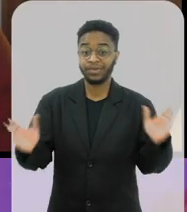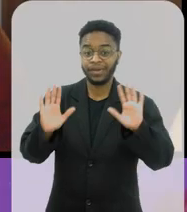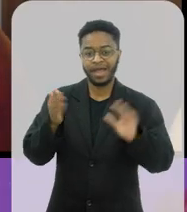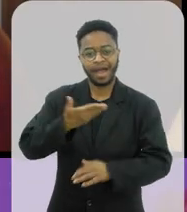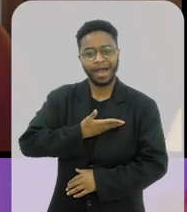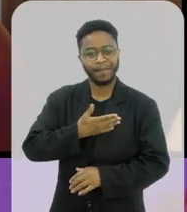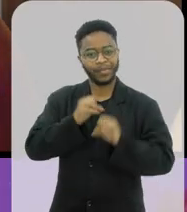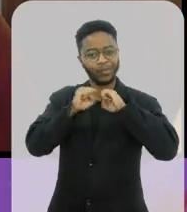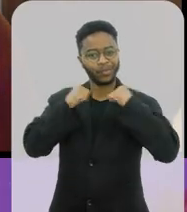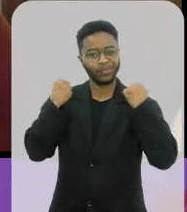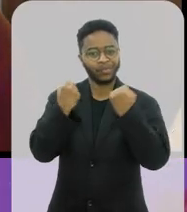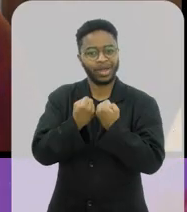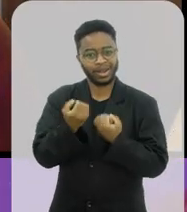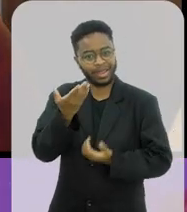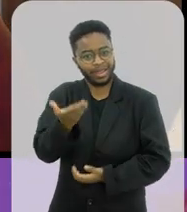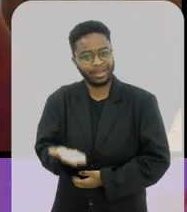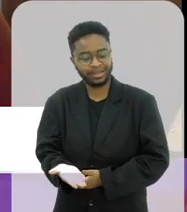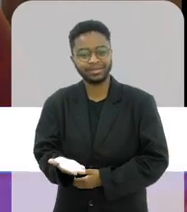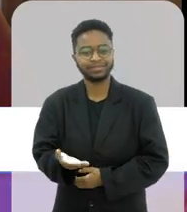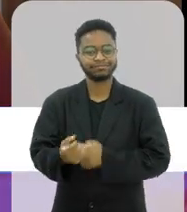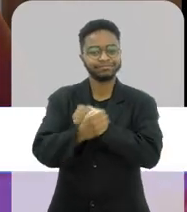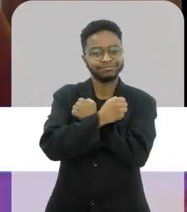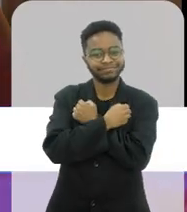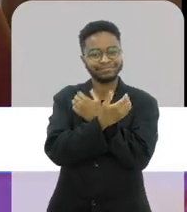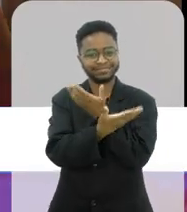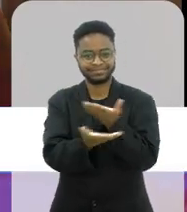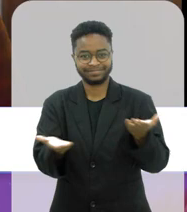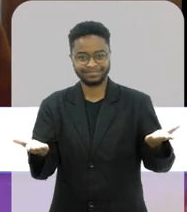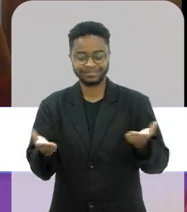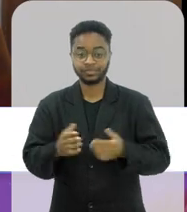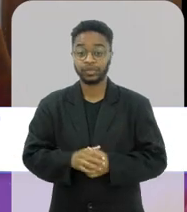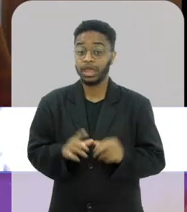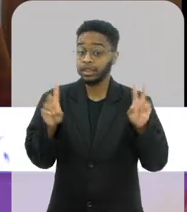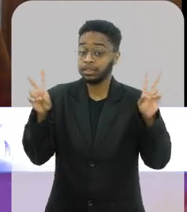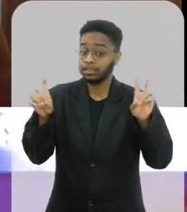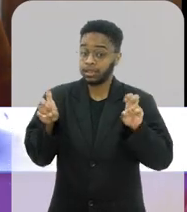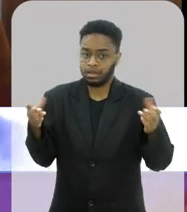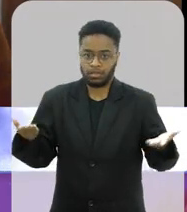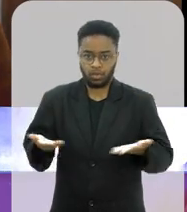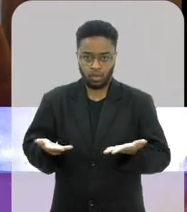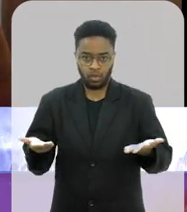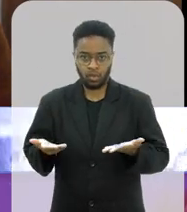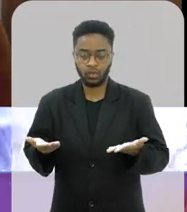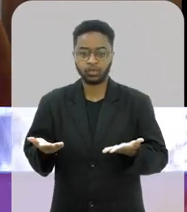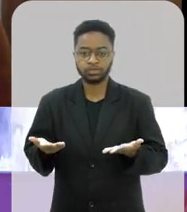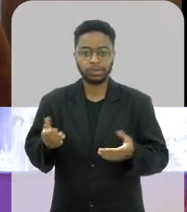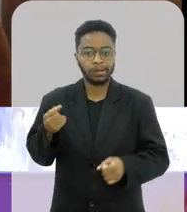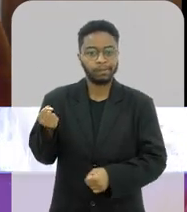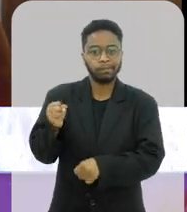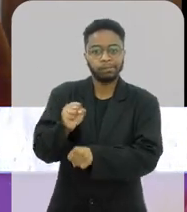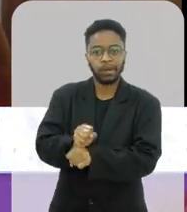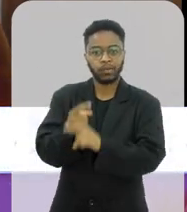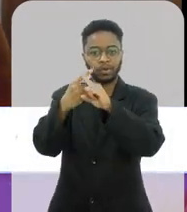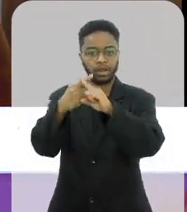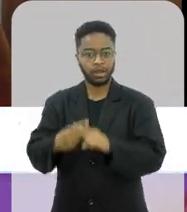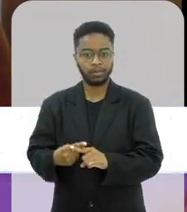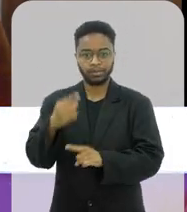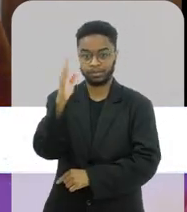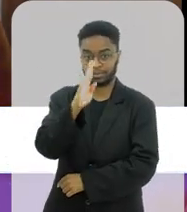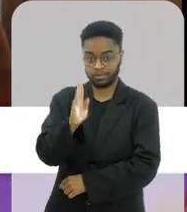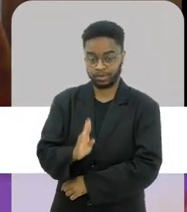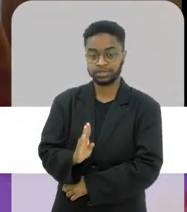Alô, amigos do Arena Esportiva, aquele abraço. O tema do programa, a paralisação do